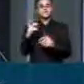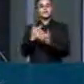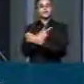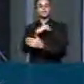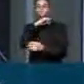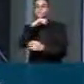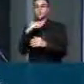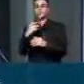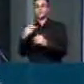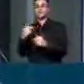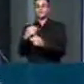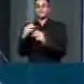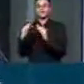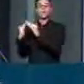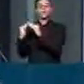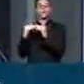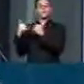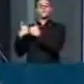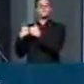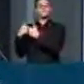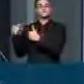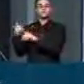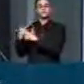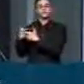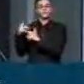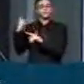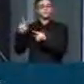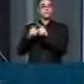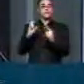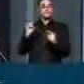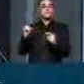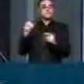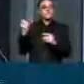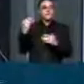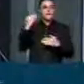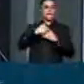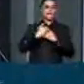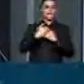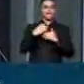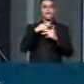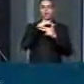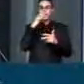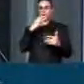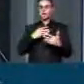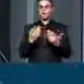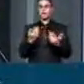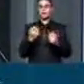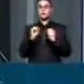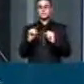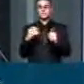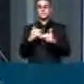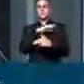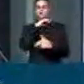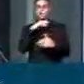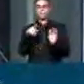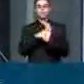com esse tipo de situação. Eu recebi aqui uma denúncia da Federação dos...